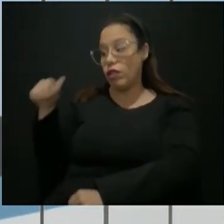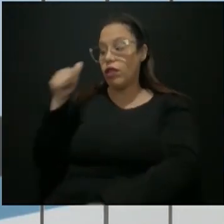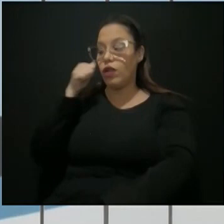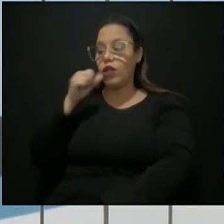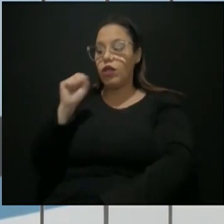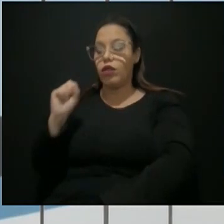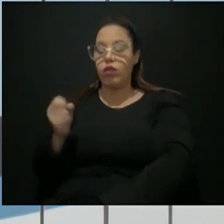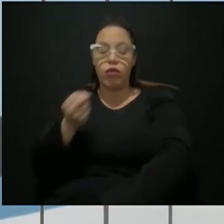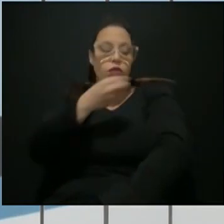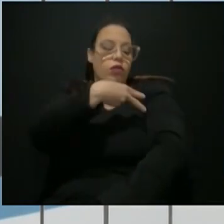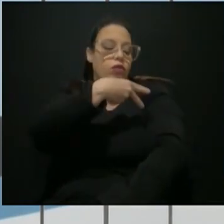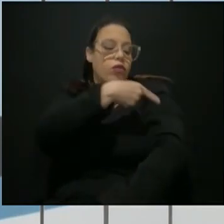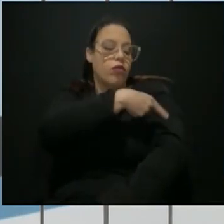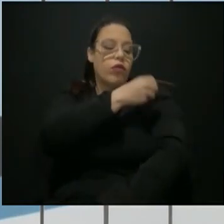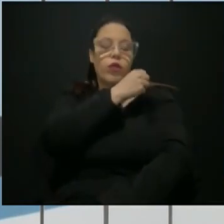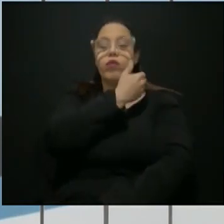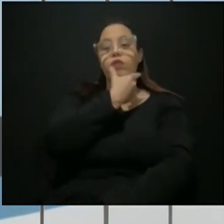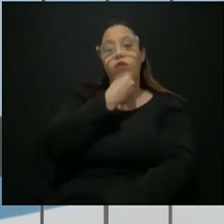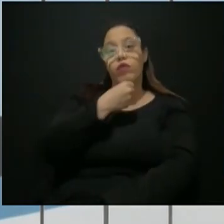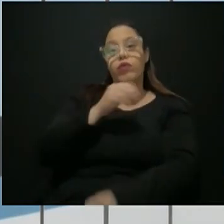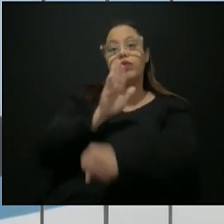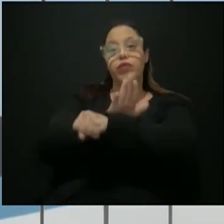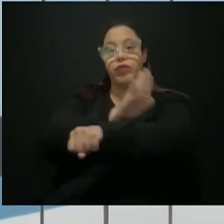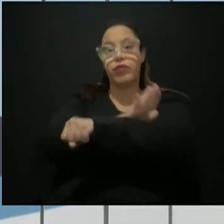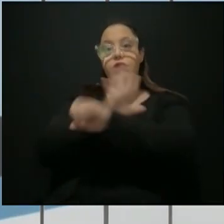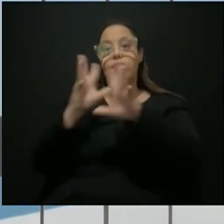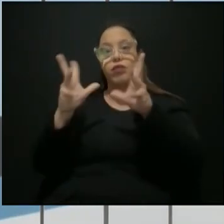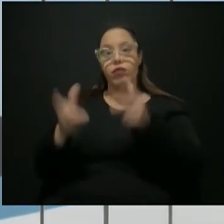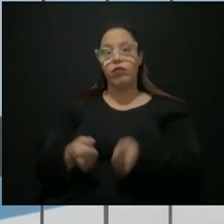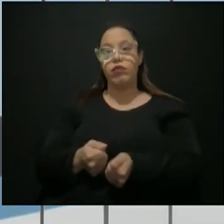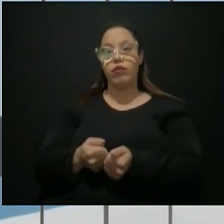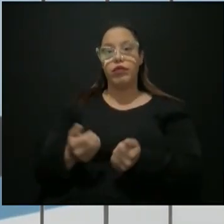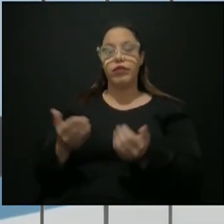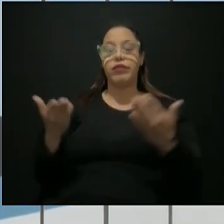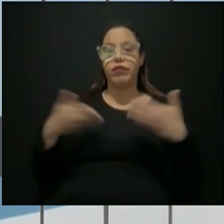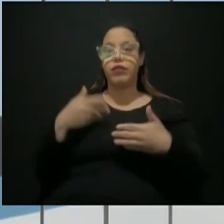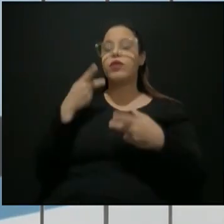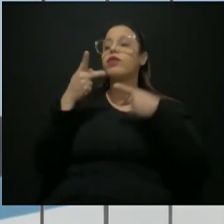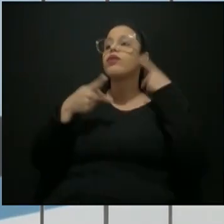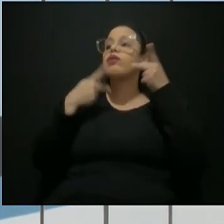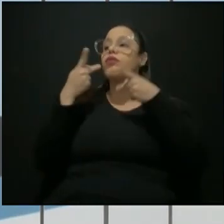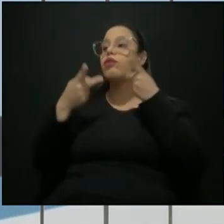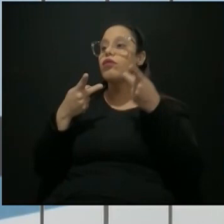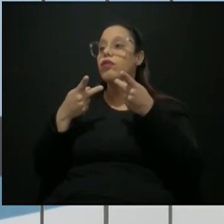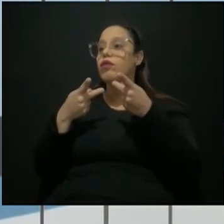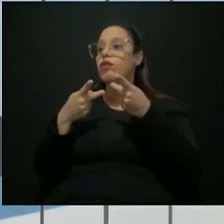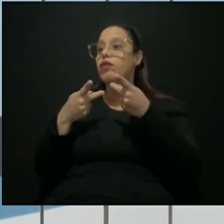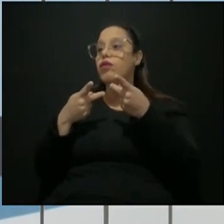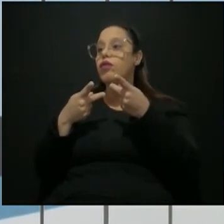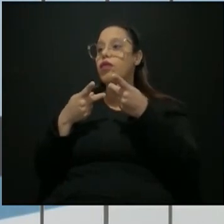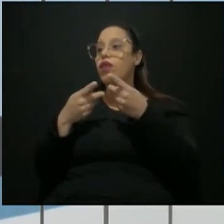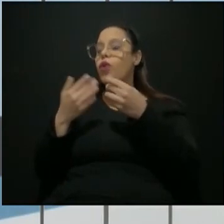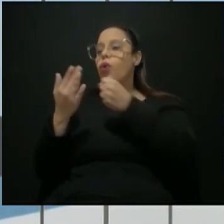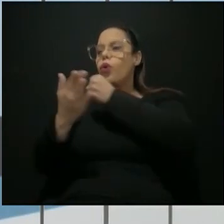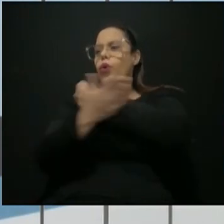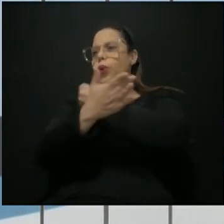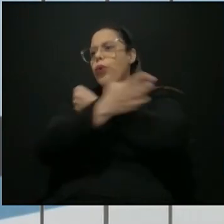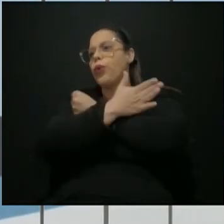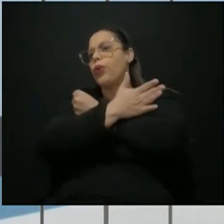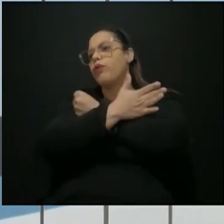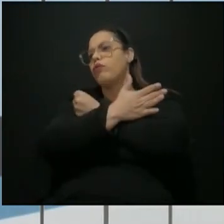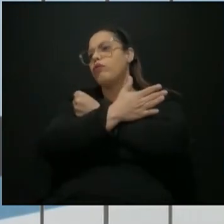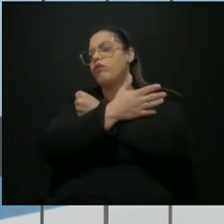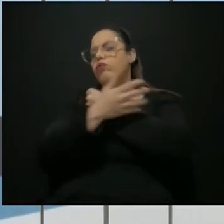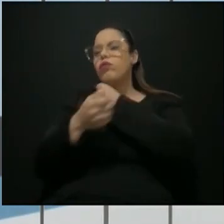mundo saiba cuidar. E aí a gente agora fala da questão do autocuidado. Então, os